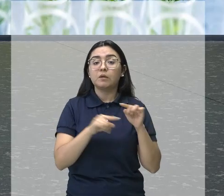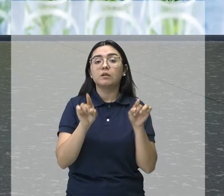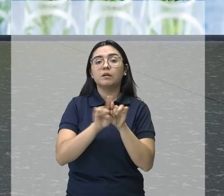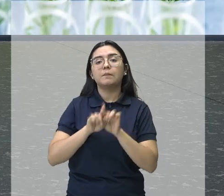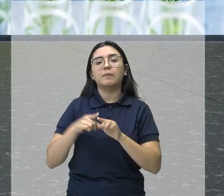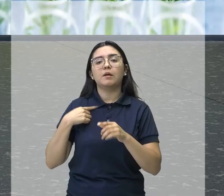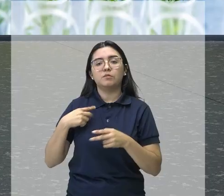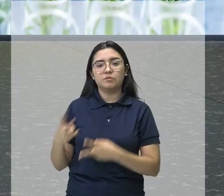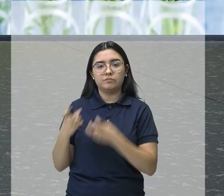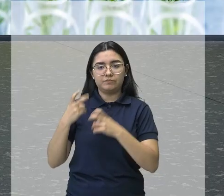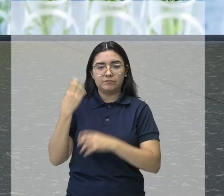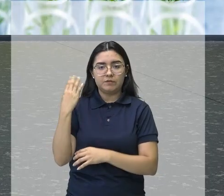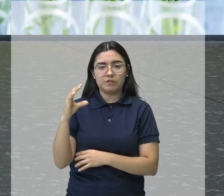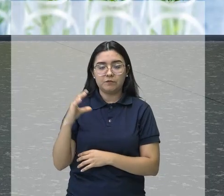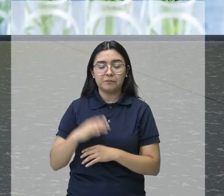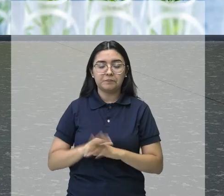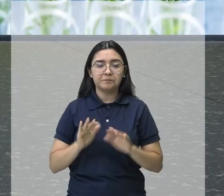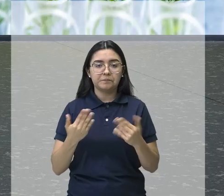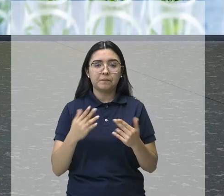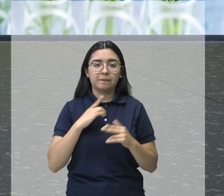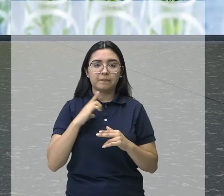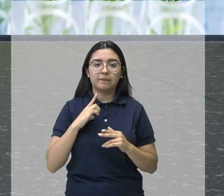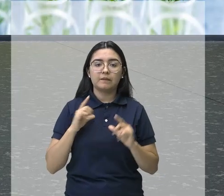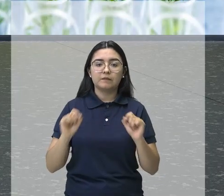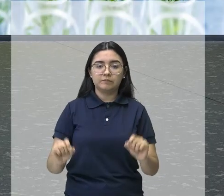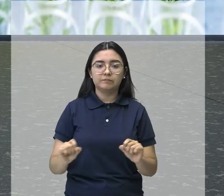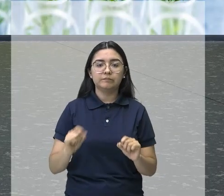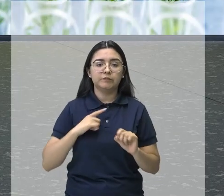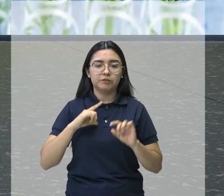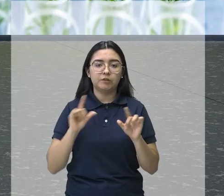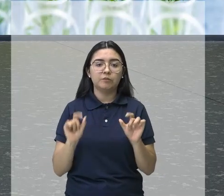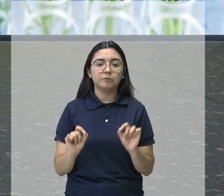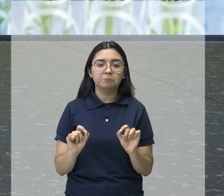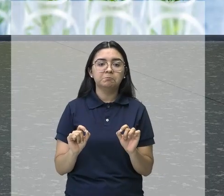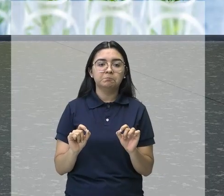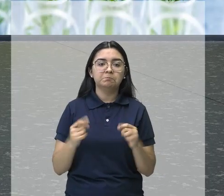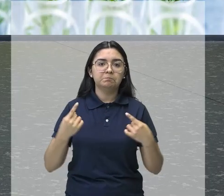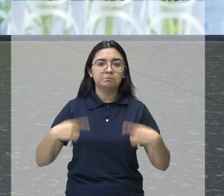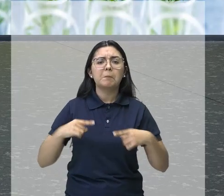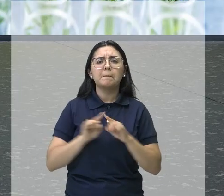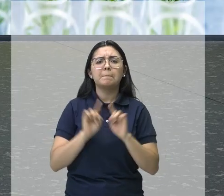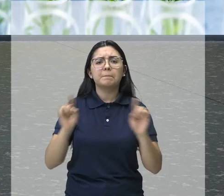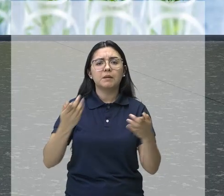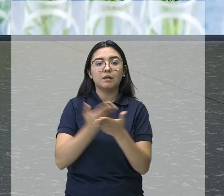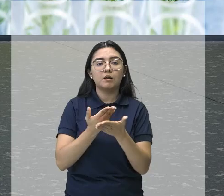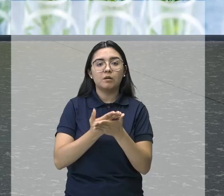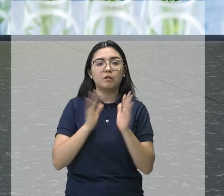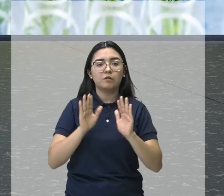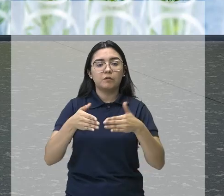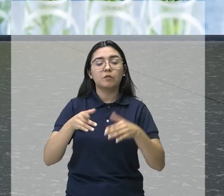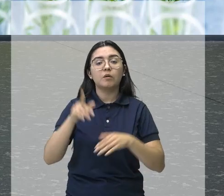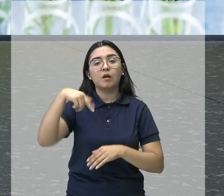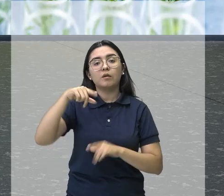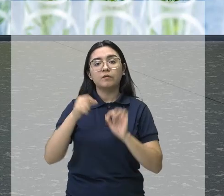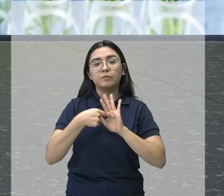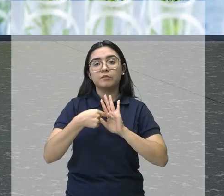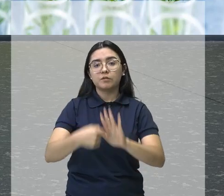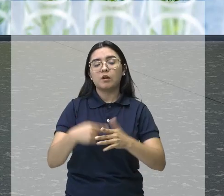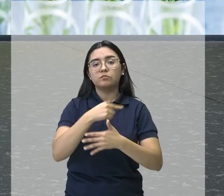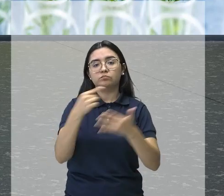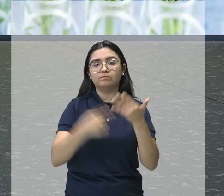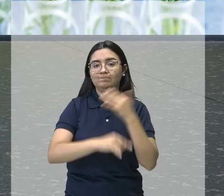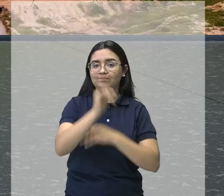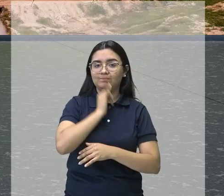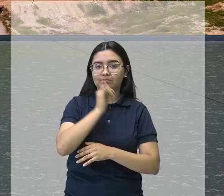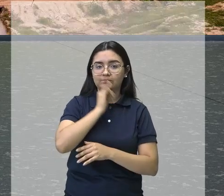e o extrativismo científico. Eles estão em choque. Mas aí, nesta aula, a gente vai trazer aqui alguns